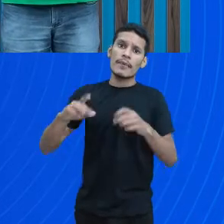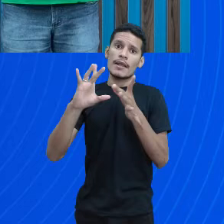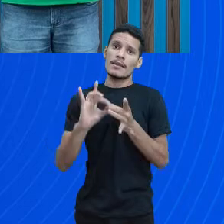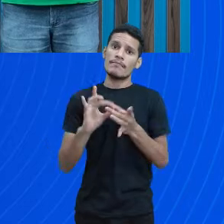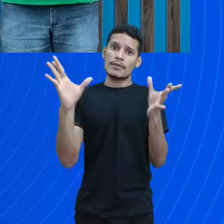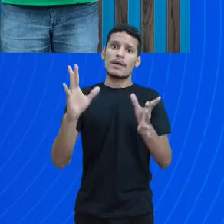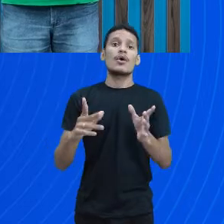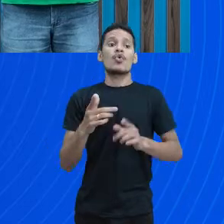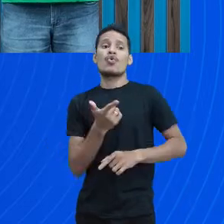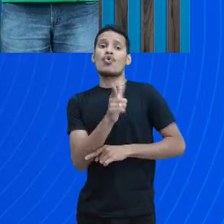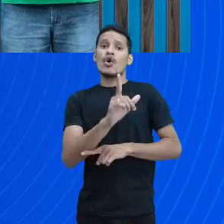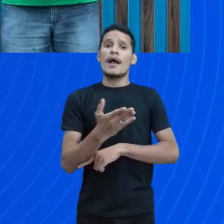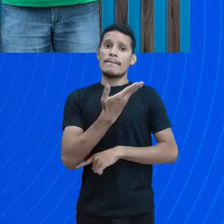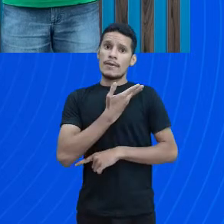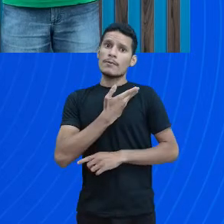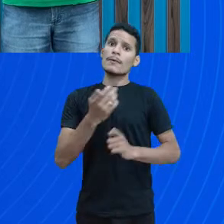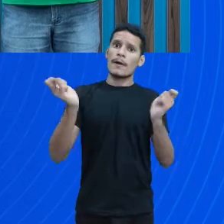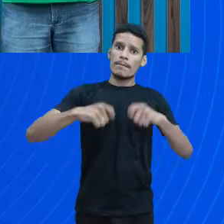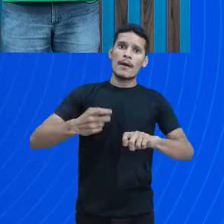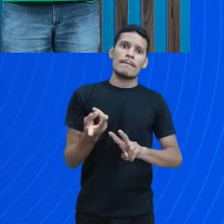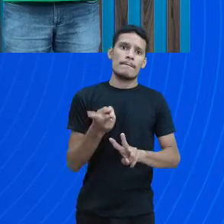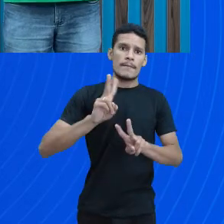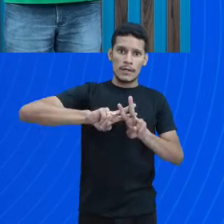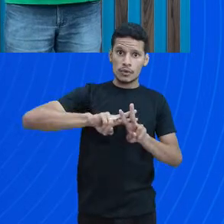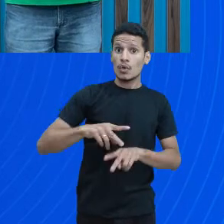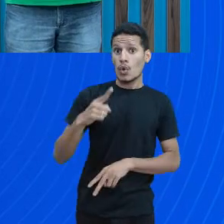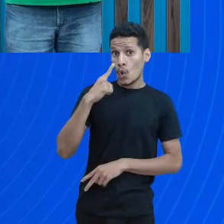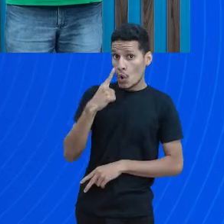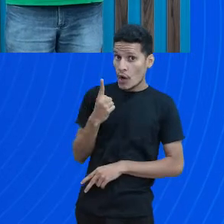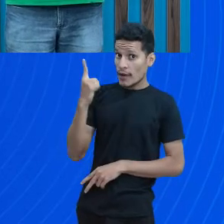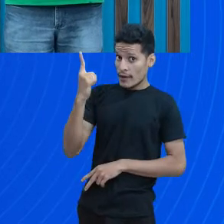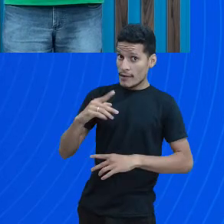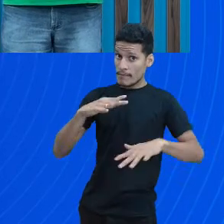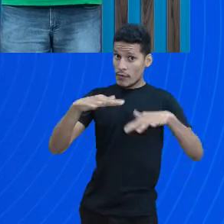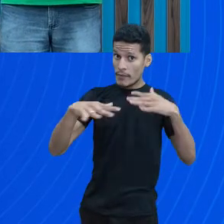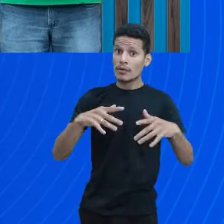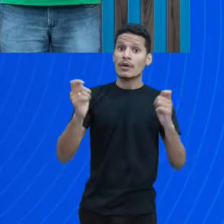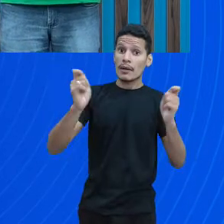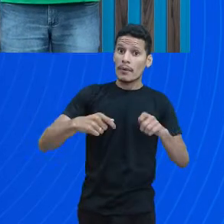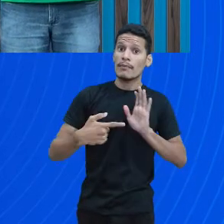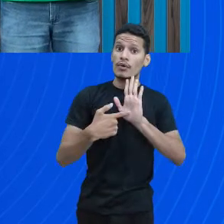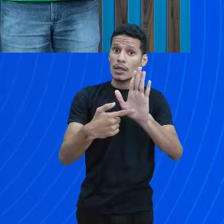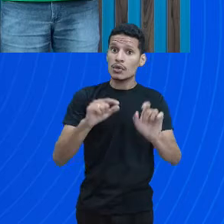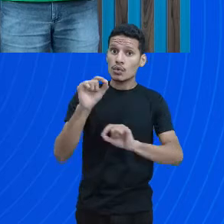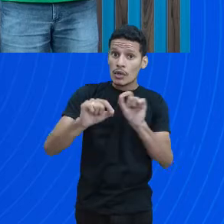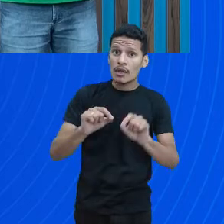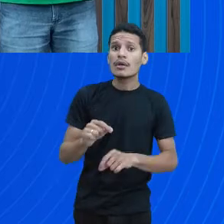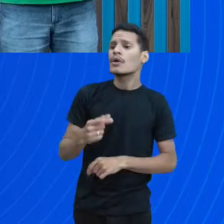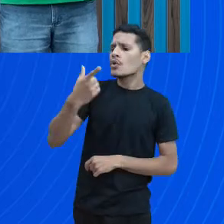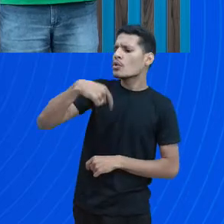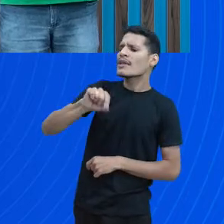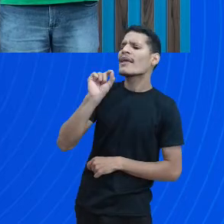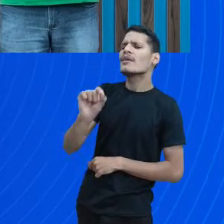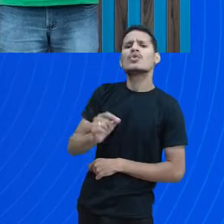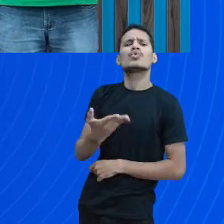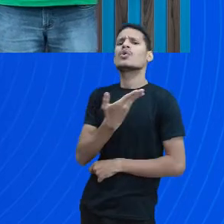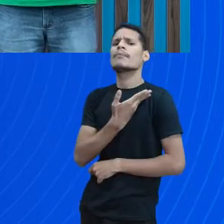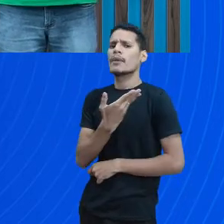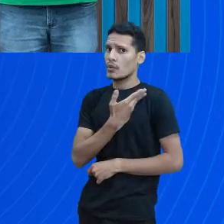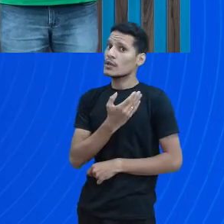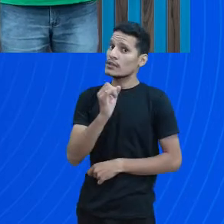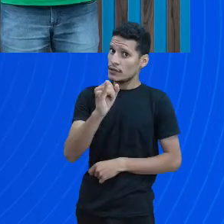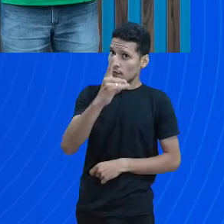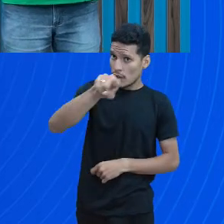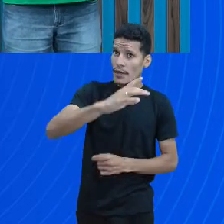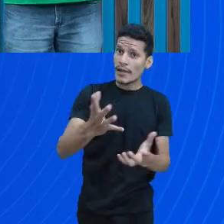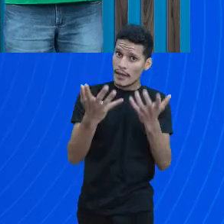né, alguns outros companheiros que haviam sido presos. Essa ação, gente, ela é mostrada em um filme chamado O Que é Isso, Companheiro? Então, quem quiser